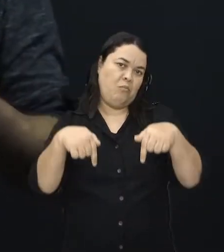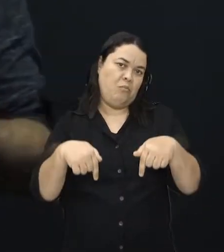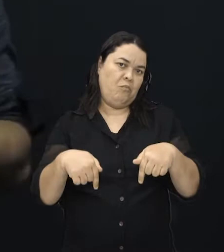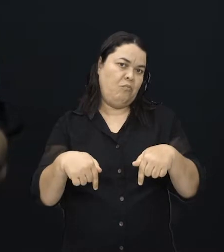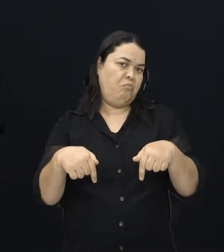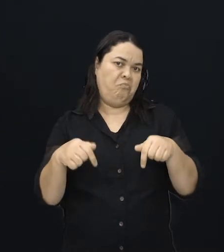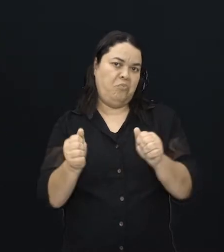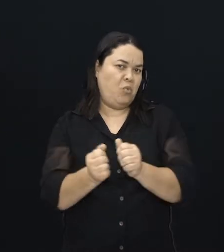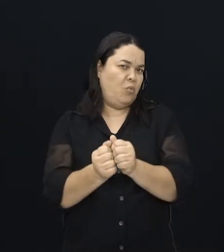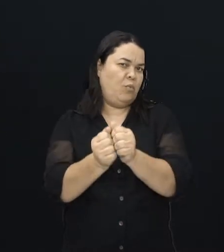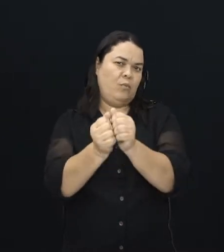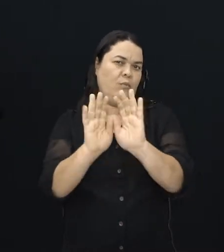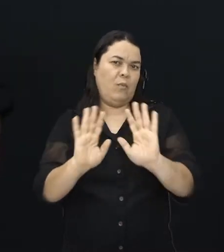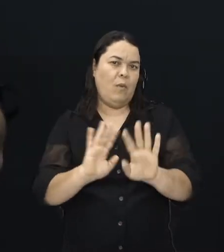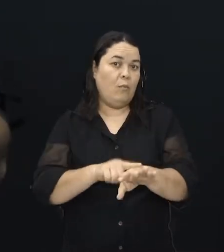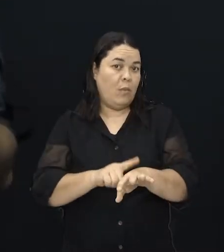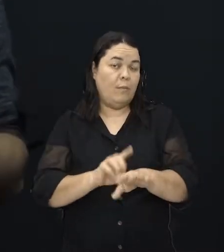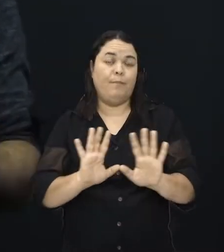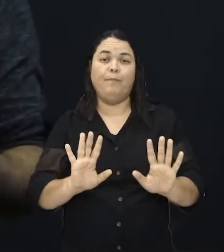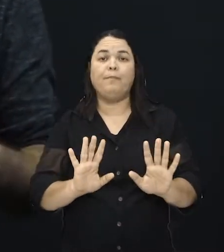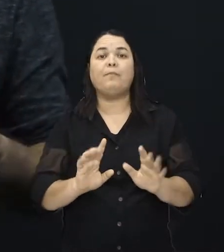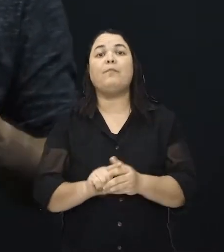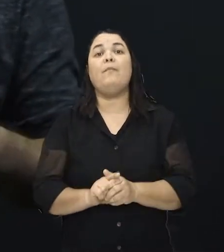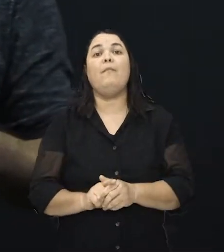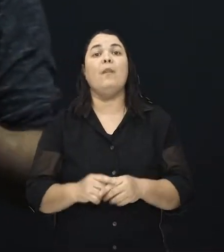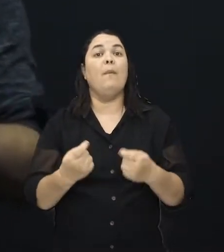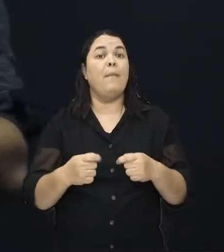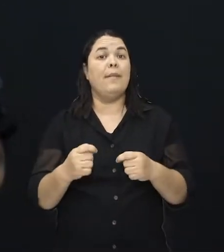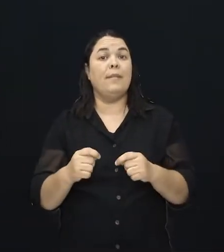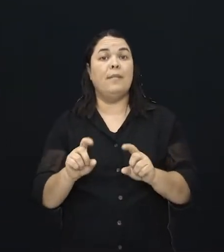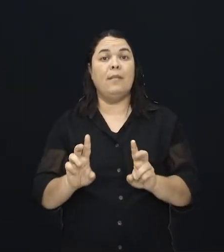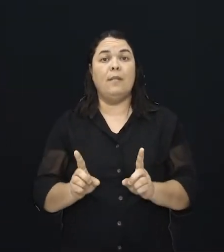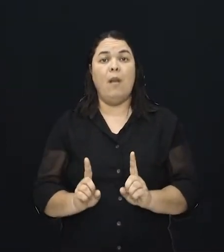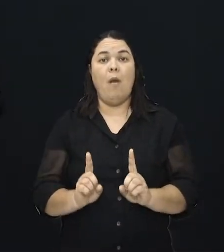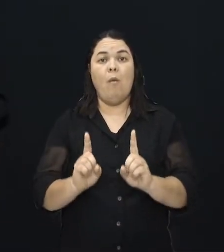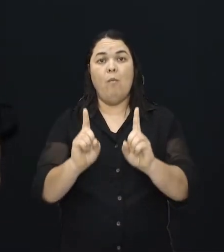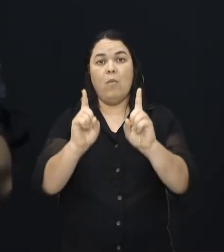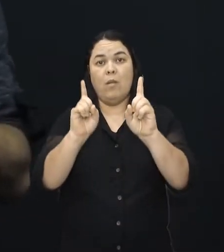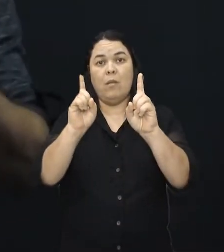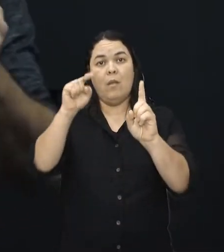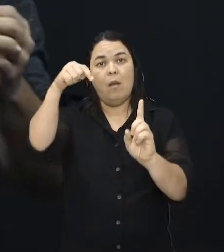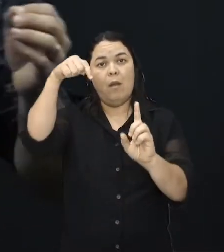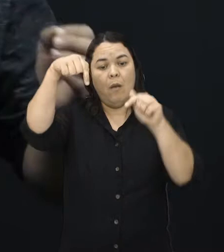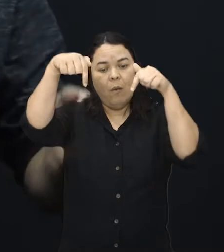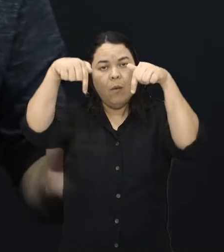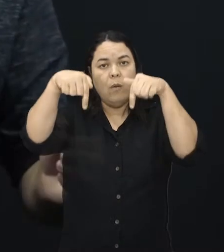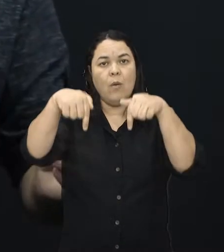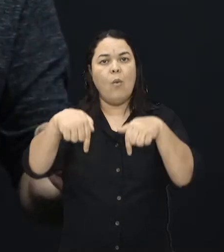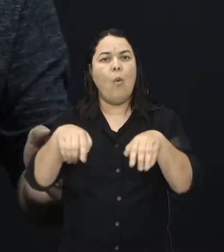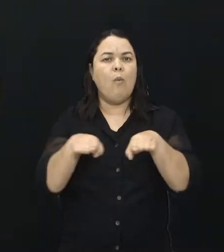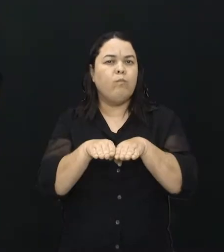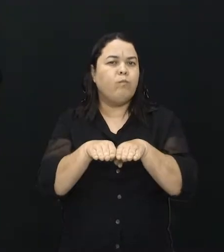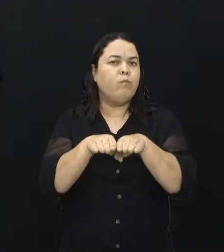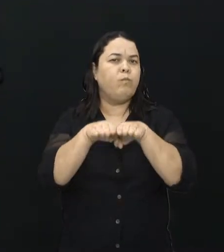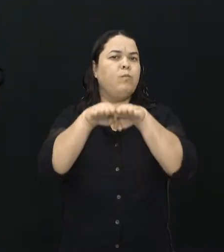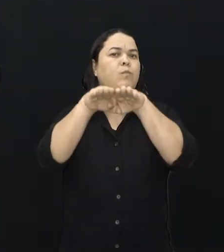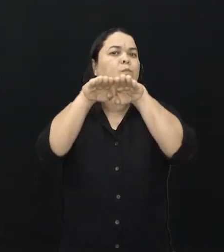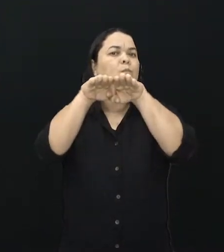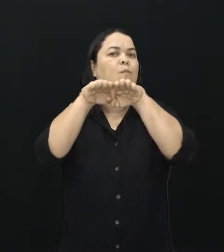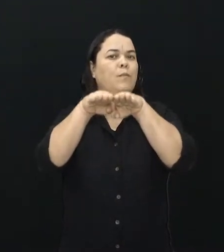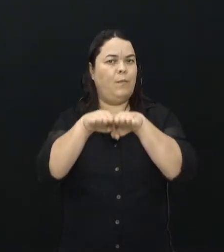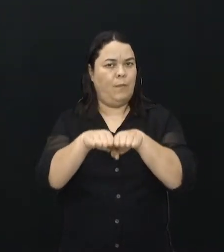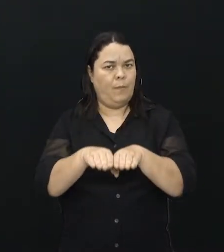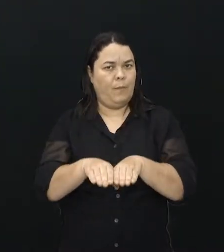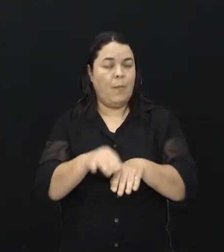aumentarem e diminuírem ao mesmo tempo. Eles têm que aumentar ou eles têm que diminuir na mesma proporção, tá bom? Um exemplo